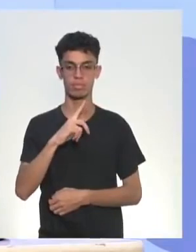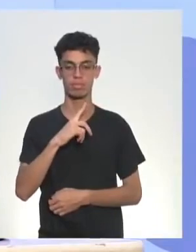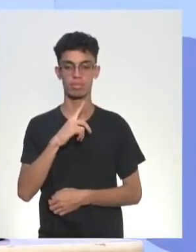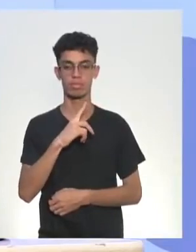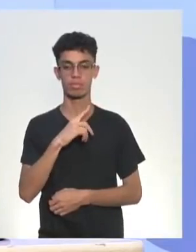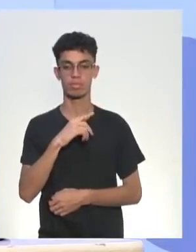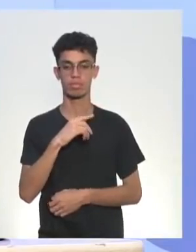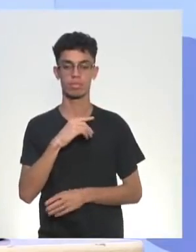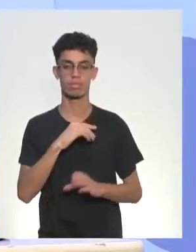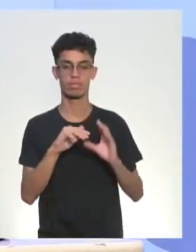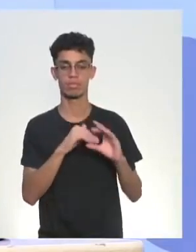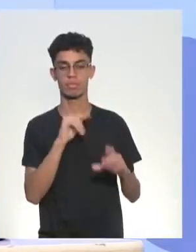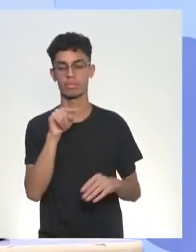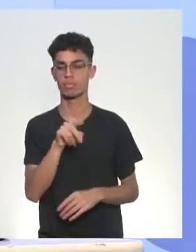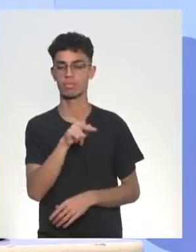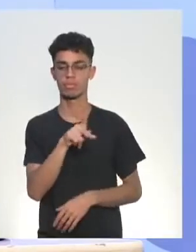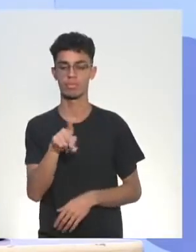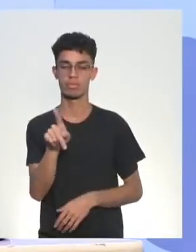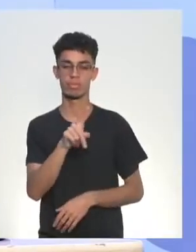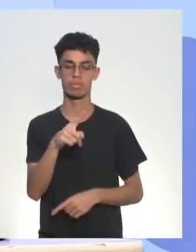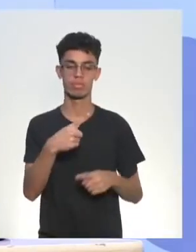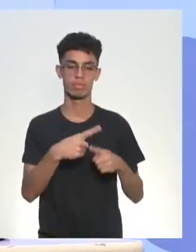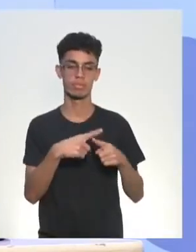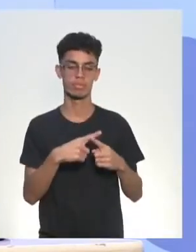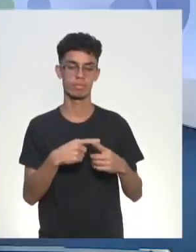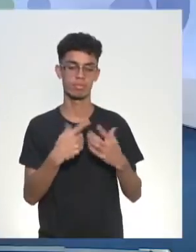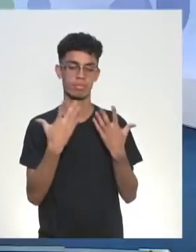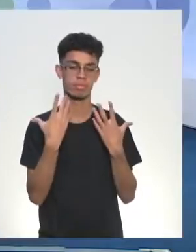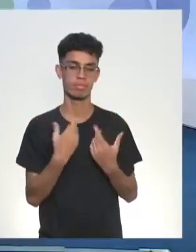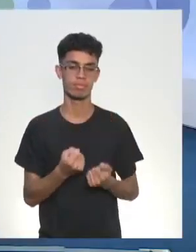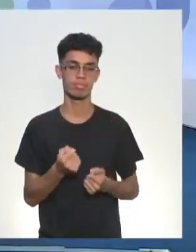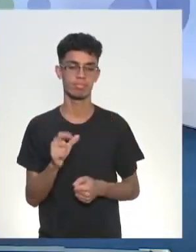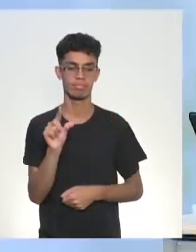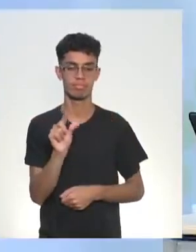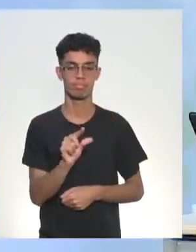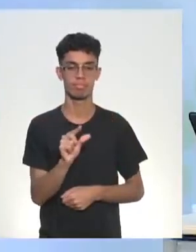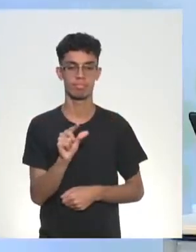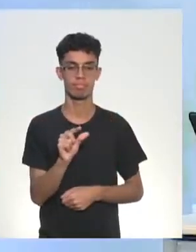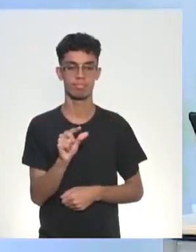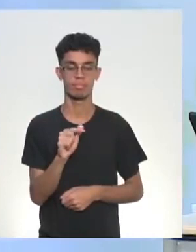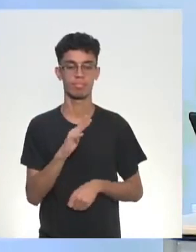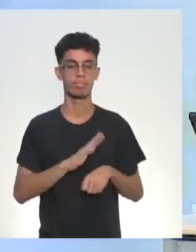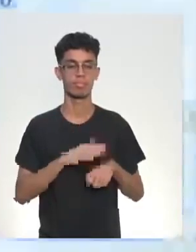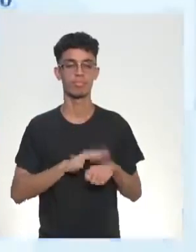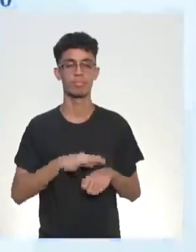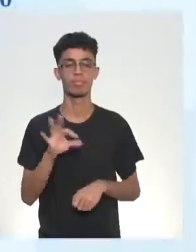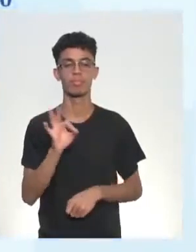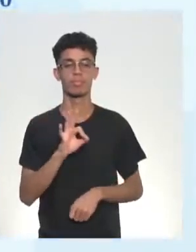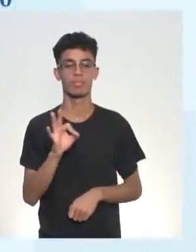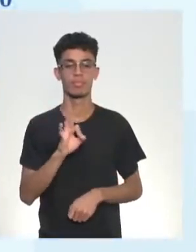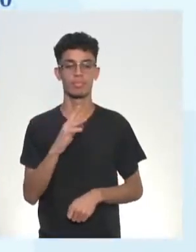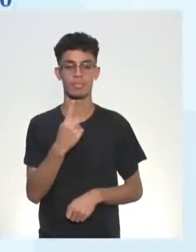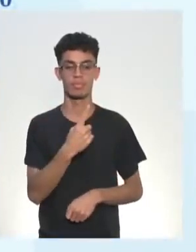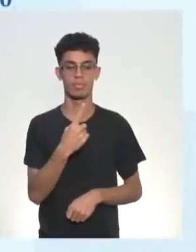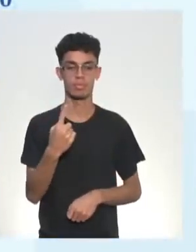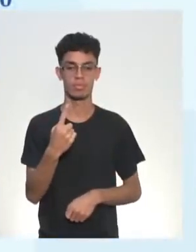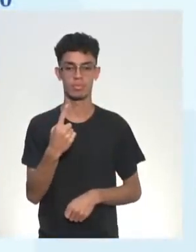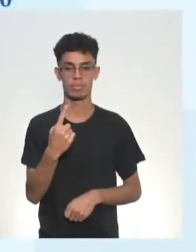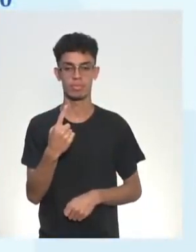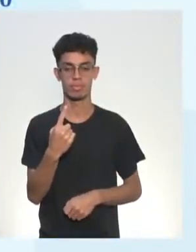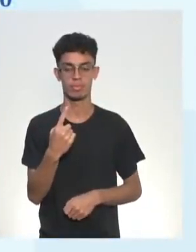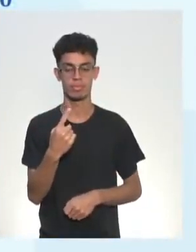Com certeza ele não é professor, recebe pouco, coitado, quase nada. É, 5 mil, tá bom, vamos lá. Então, aqui, ó, descontos, 11%